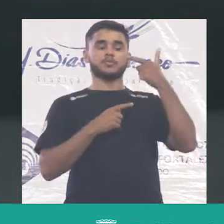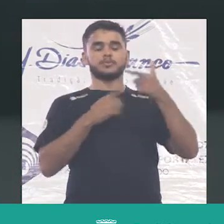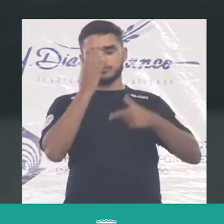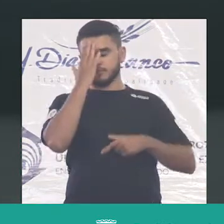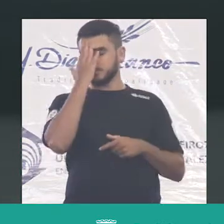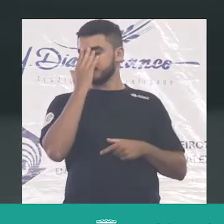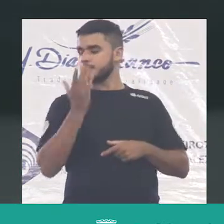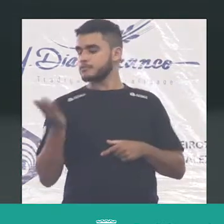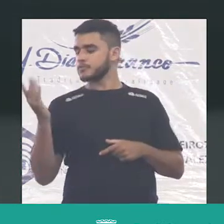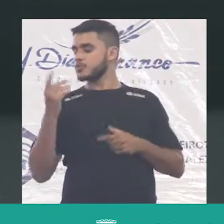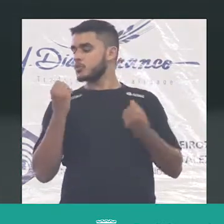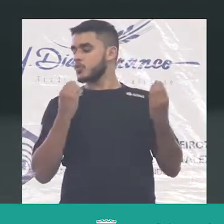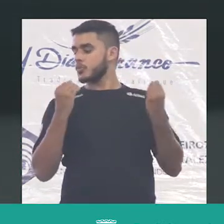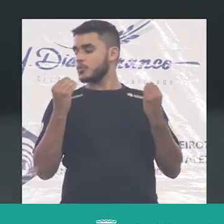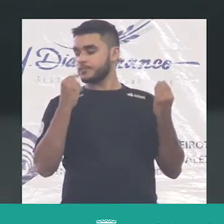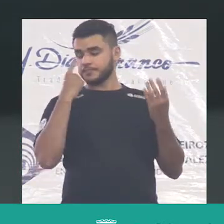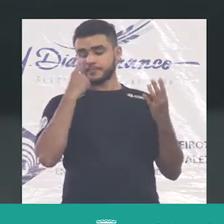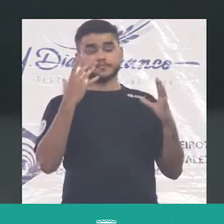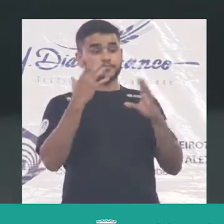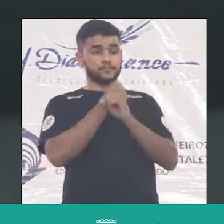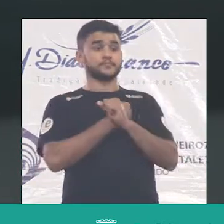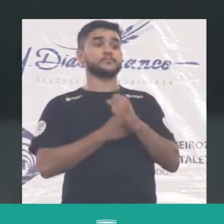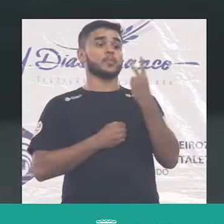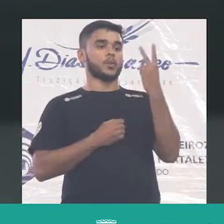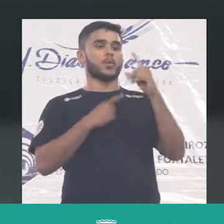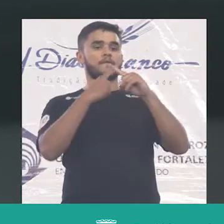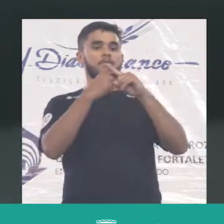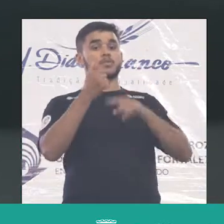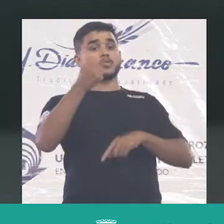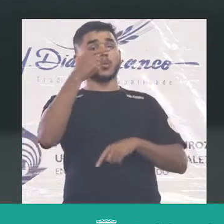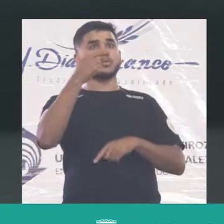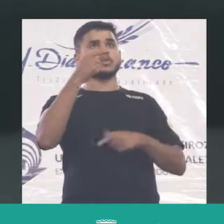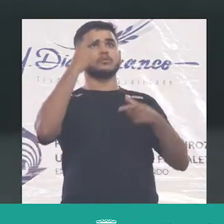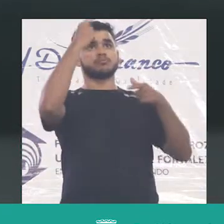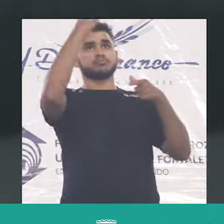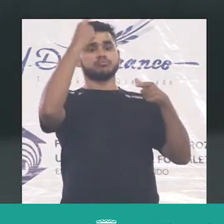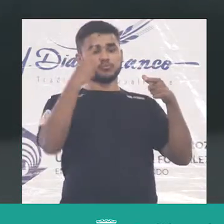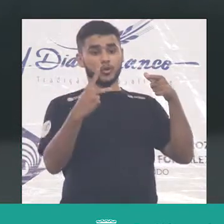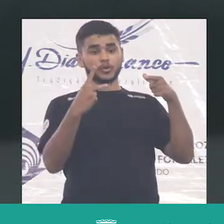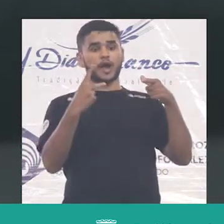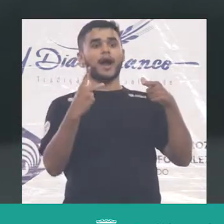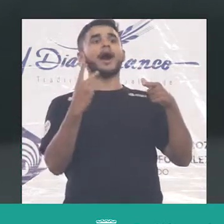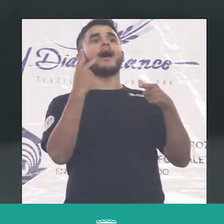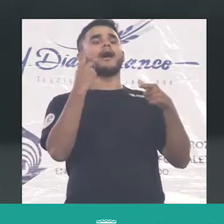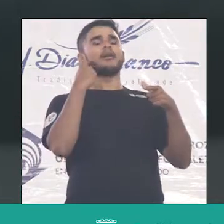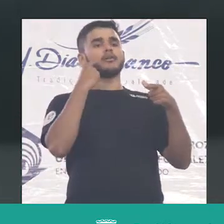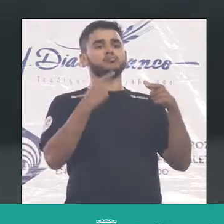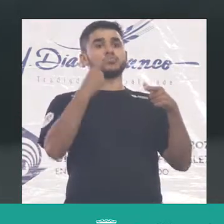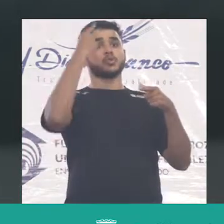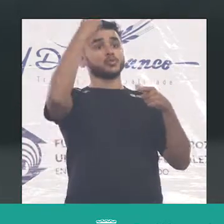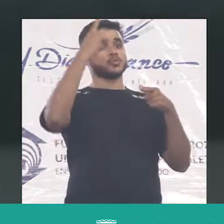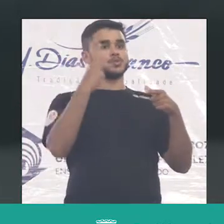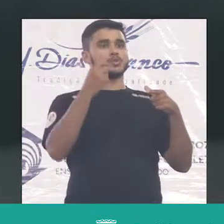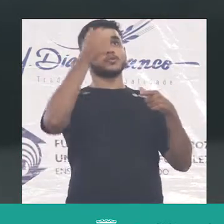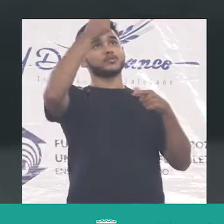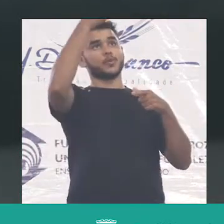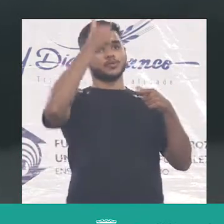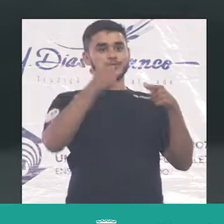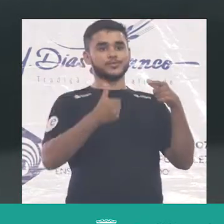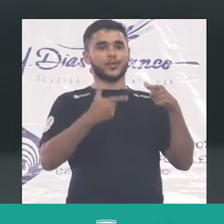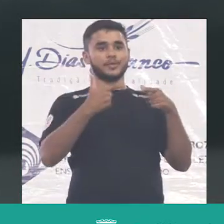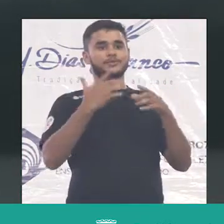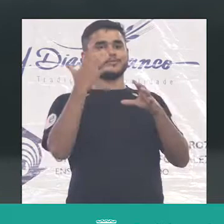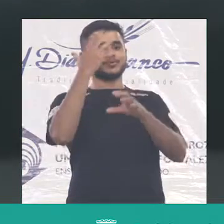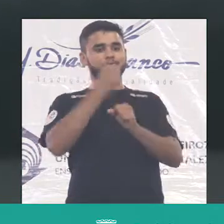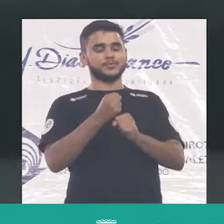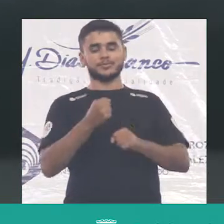esses 120, para a gente poder encontrar a área total do meu cilindro. Para encontrar a área total, você soma essas